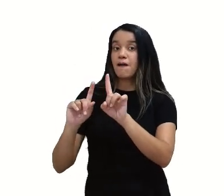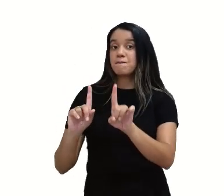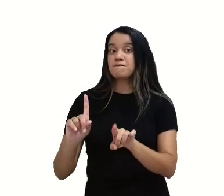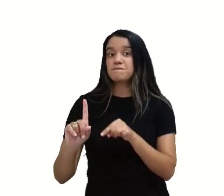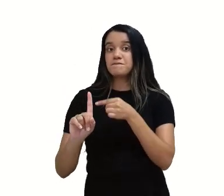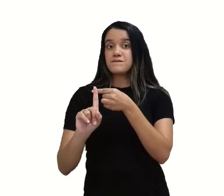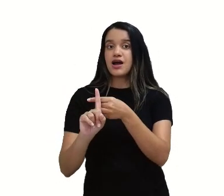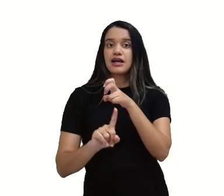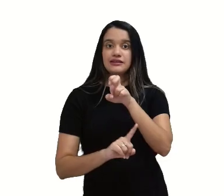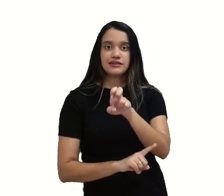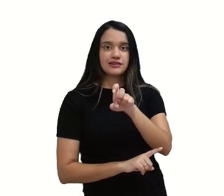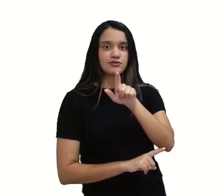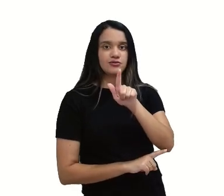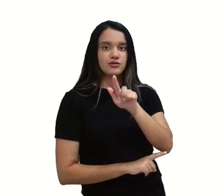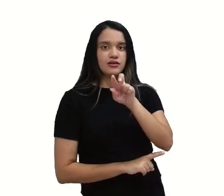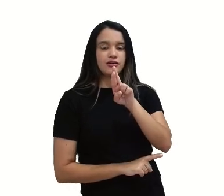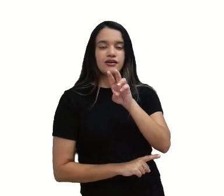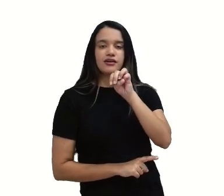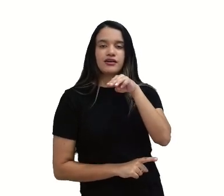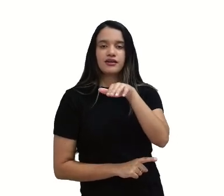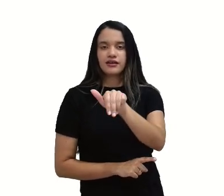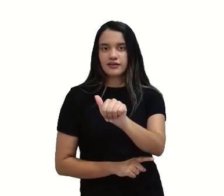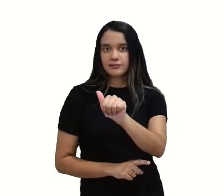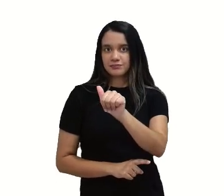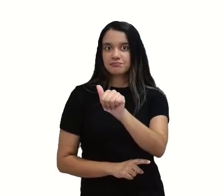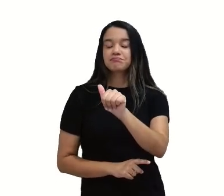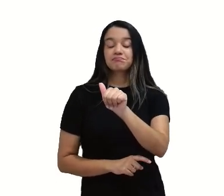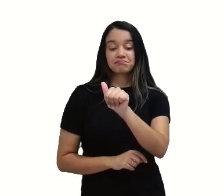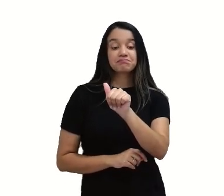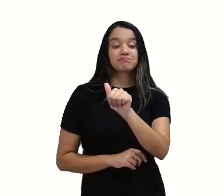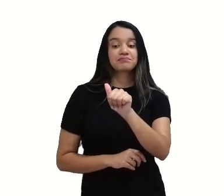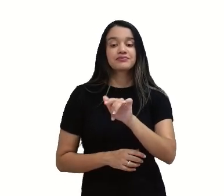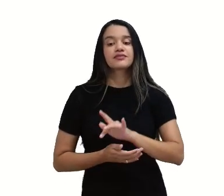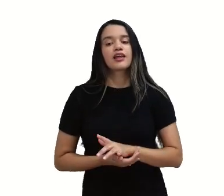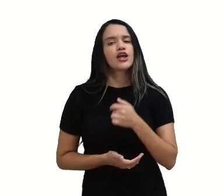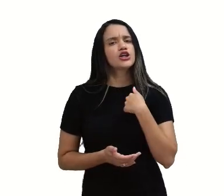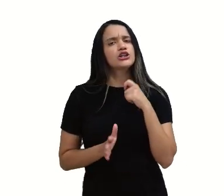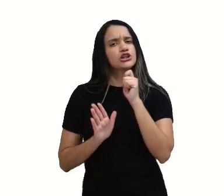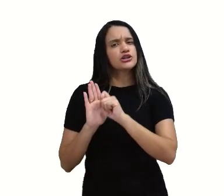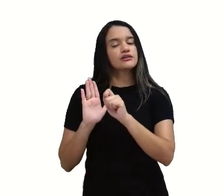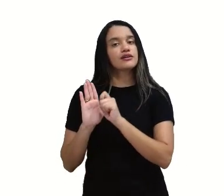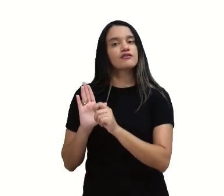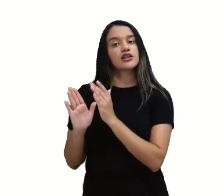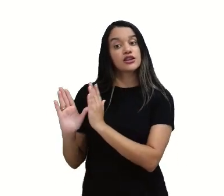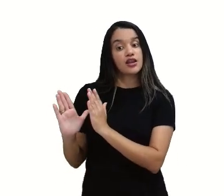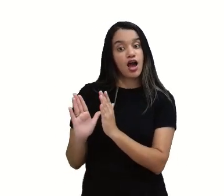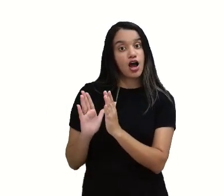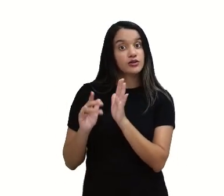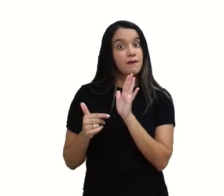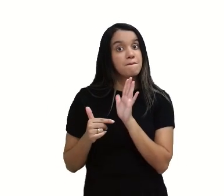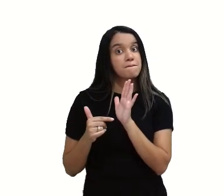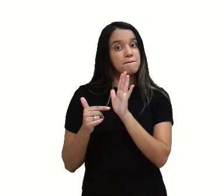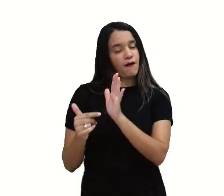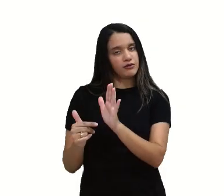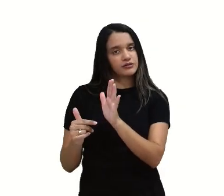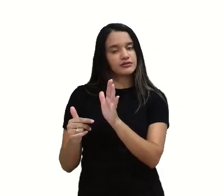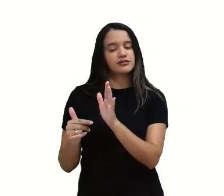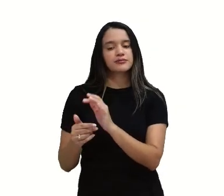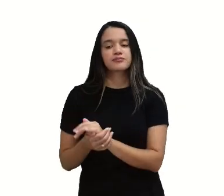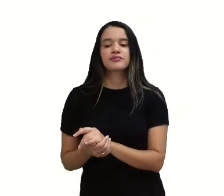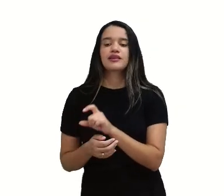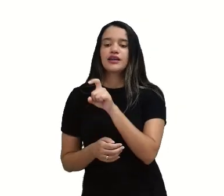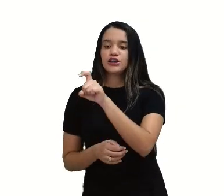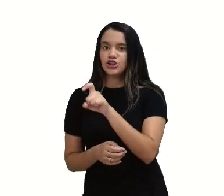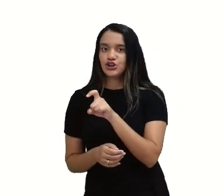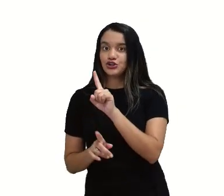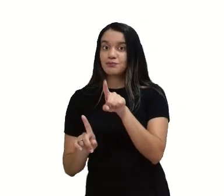gramas. Então, está representado ali através daquelas expressões, que eu escrevi primeiro na ordem do que aparece no prato, que é